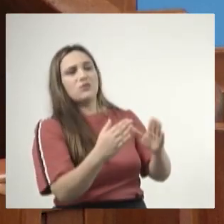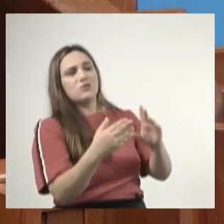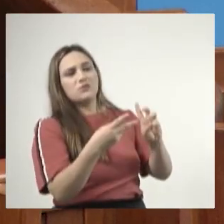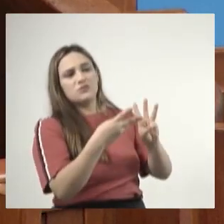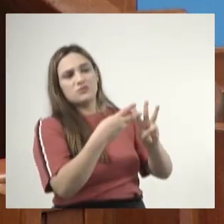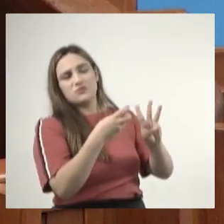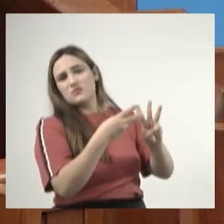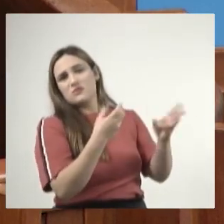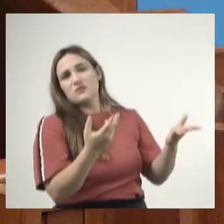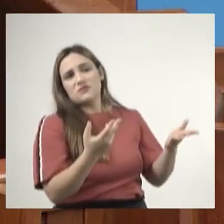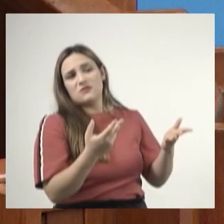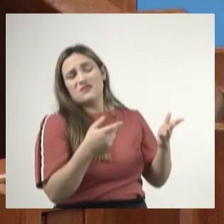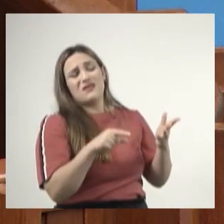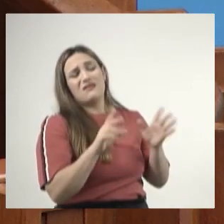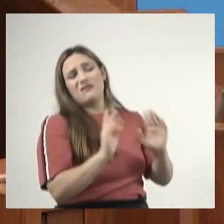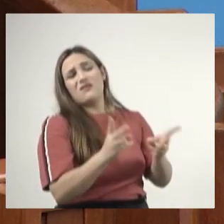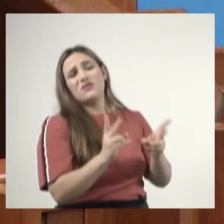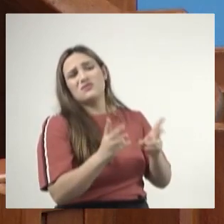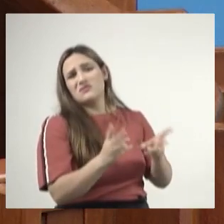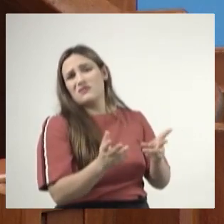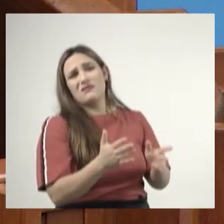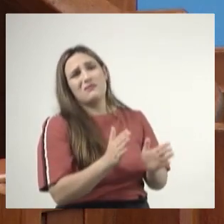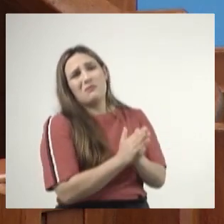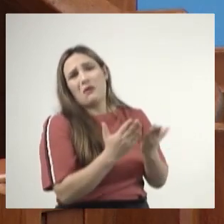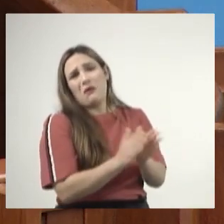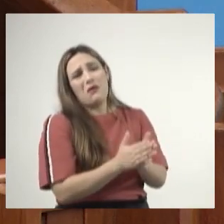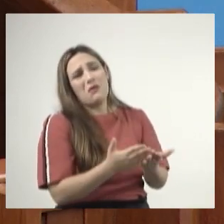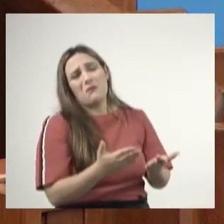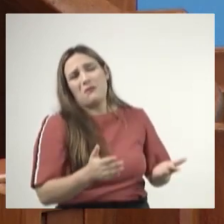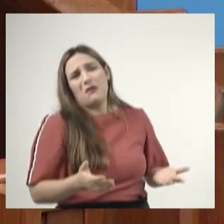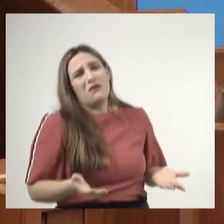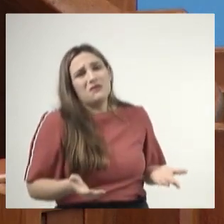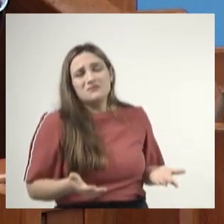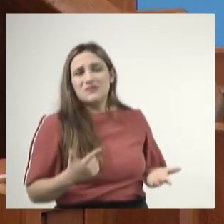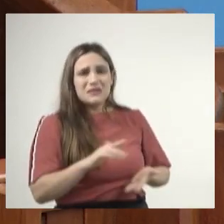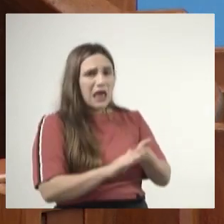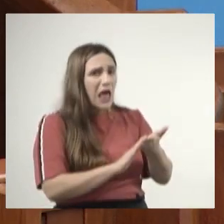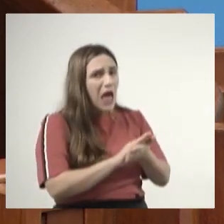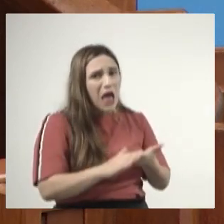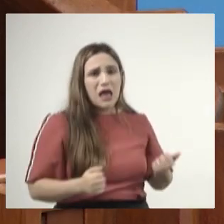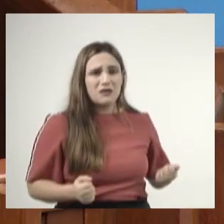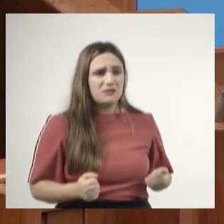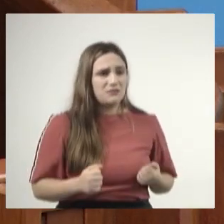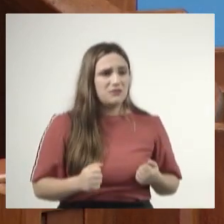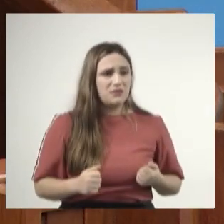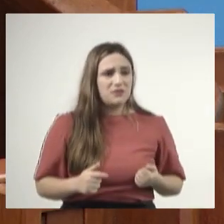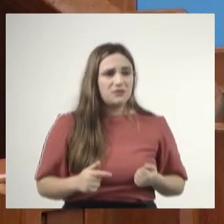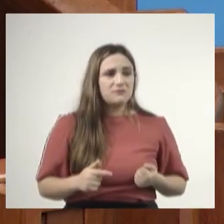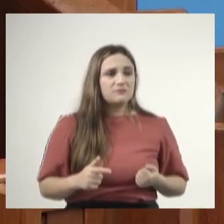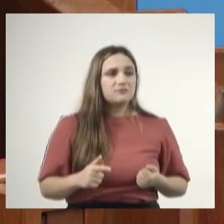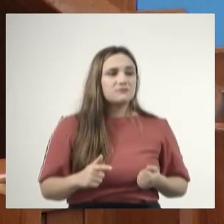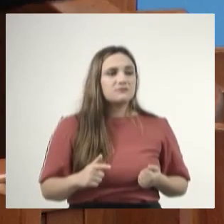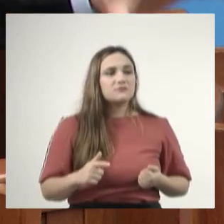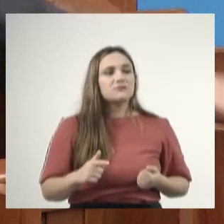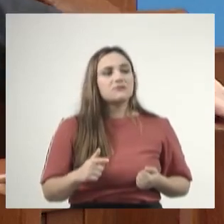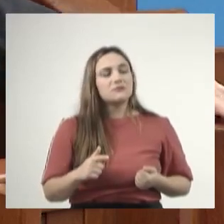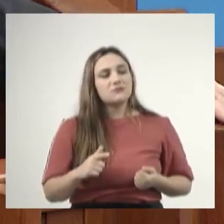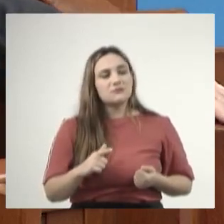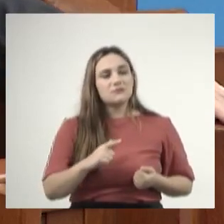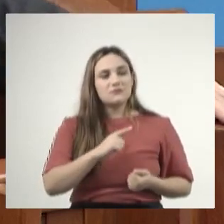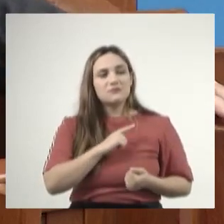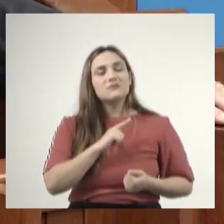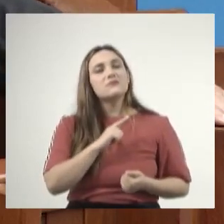índios. Os índios continuam lá na miséria, e uma porção bem pequena de índio, e 39